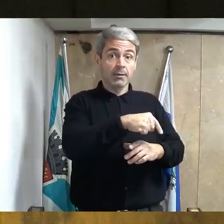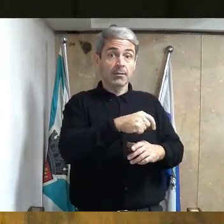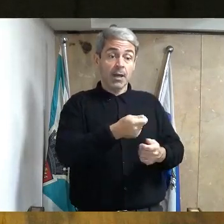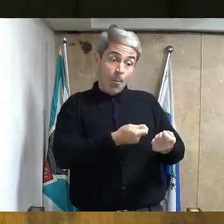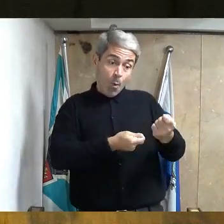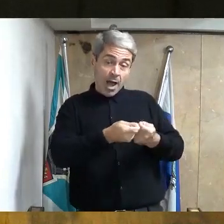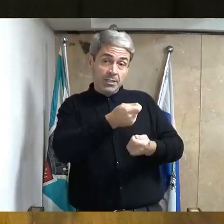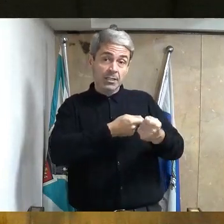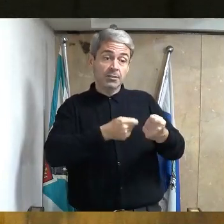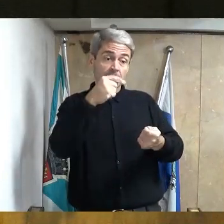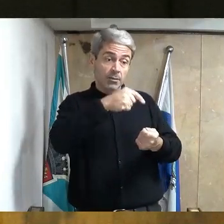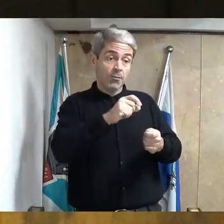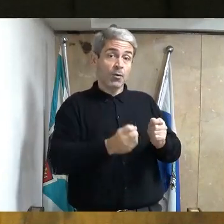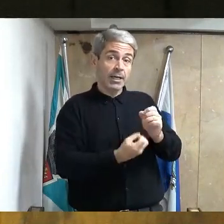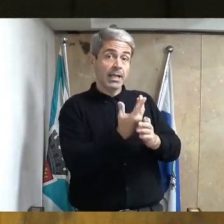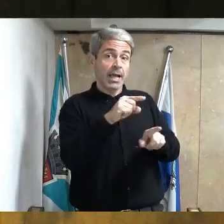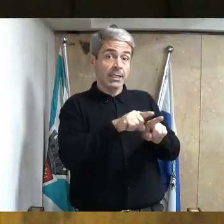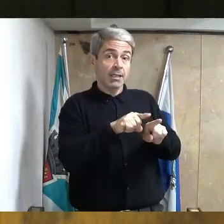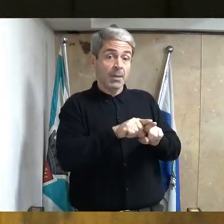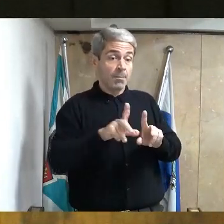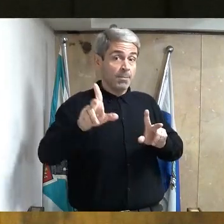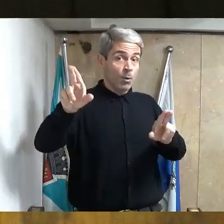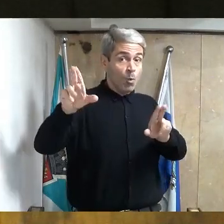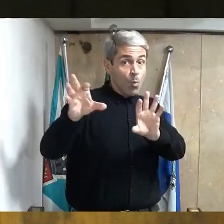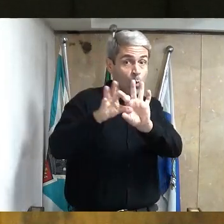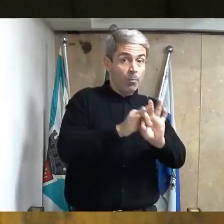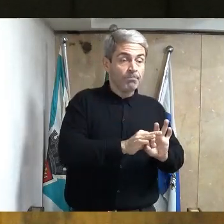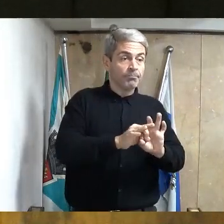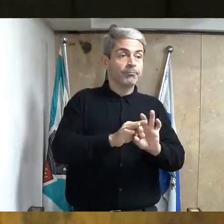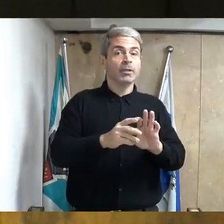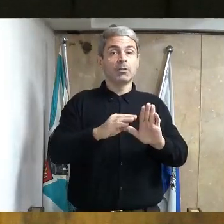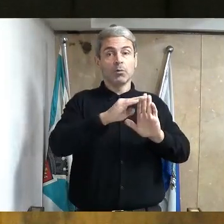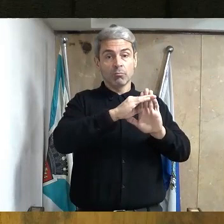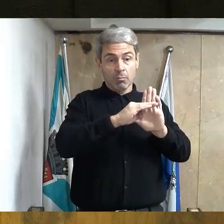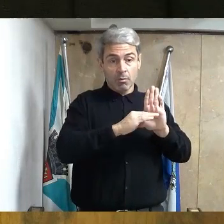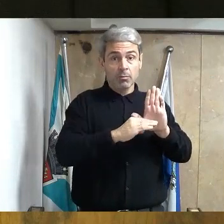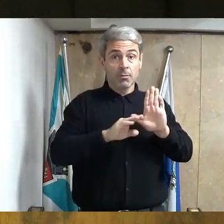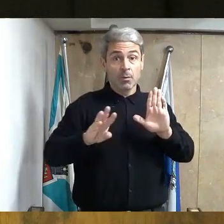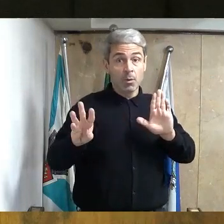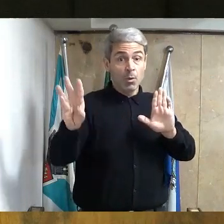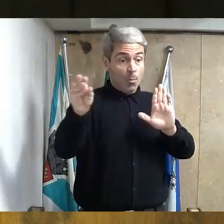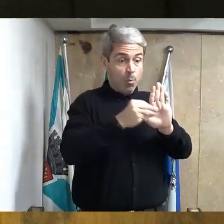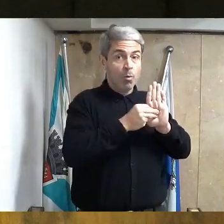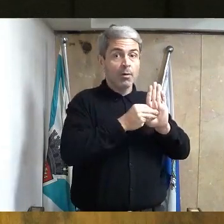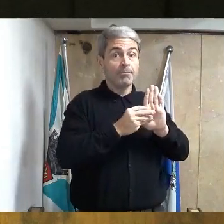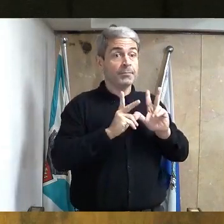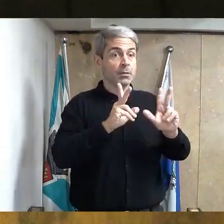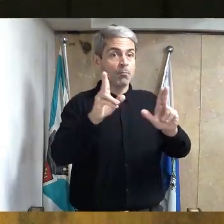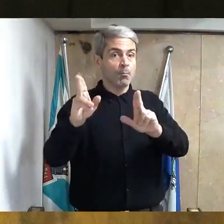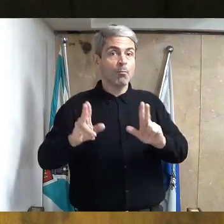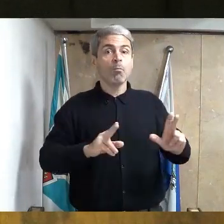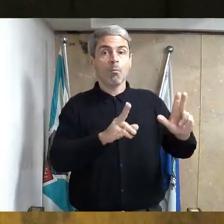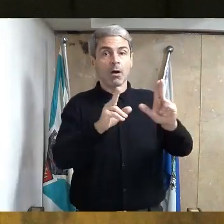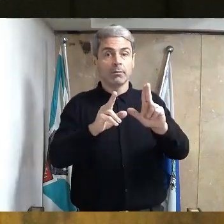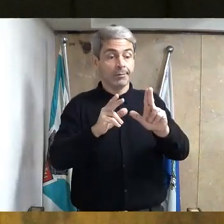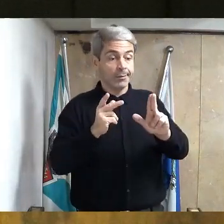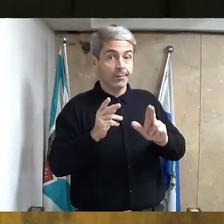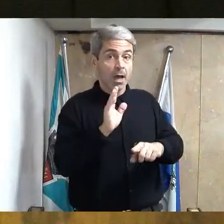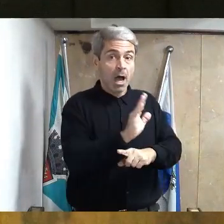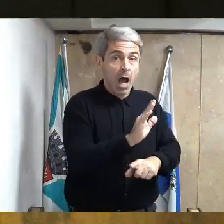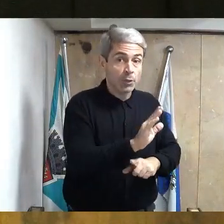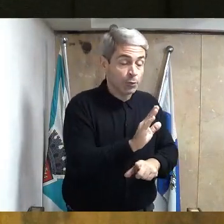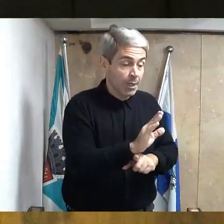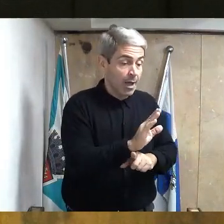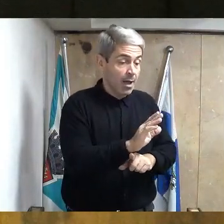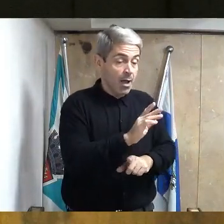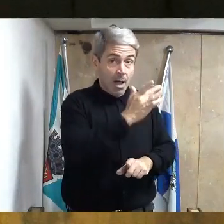administrativo nesta Casa Legislativa, em conteúdo com finalidades iguais, ou seja, de atender as pessoas com aspecto